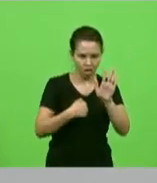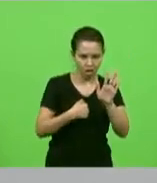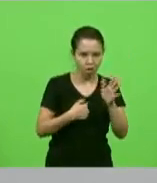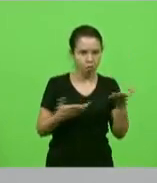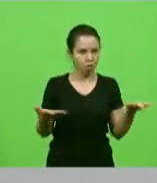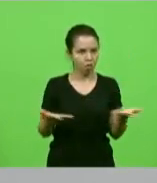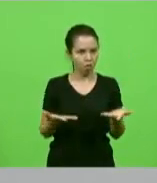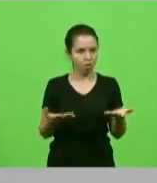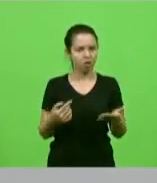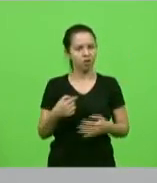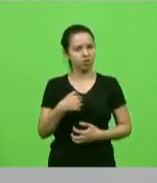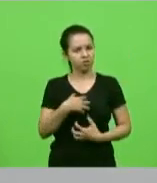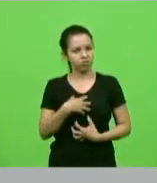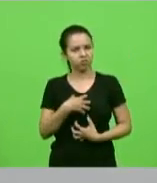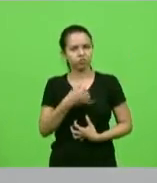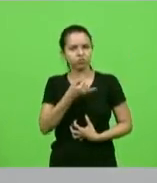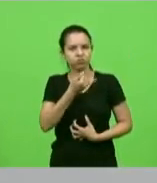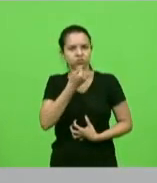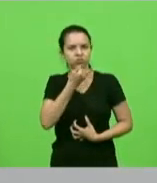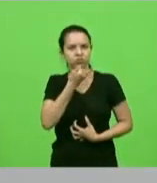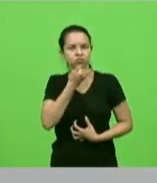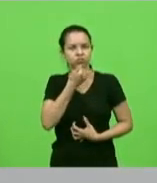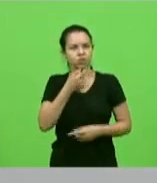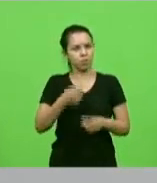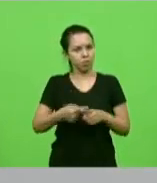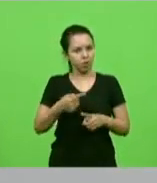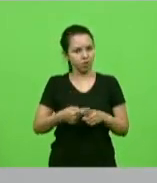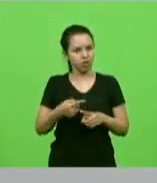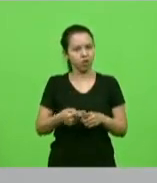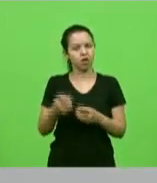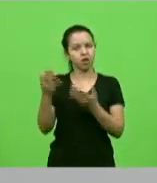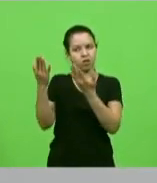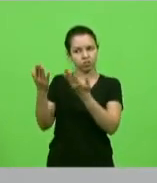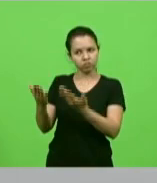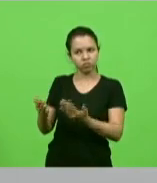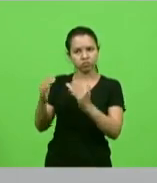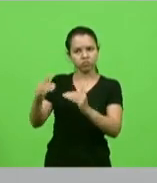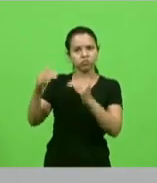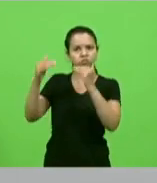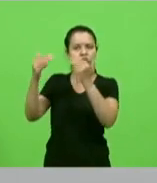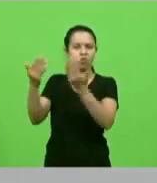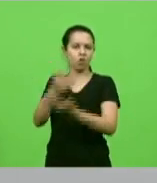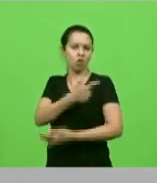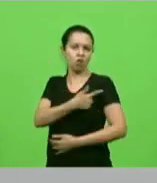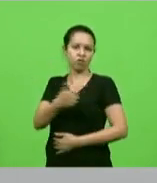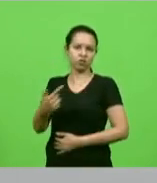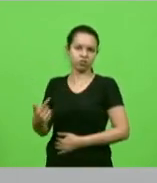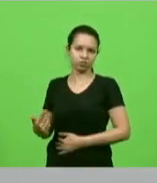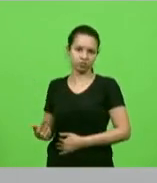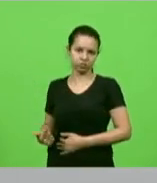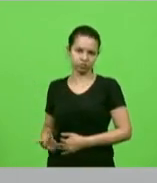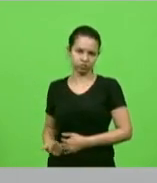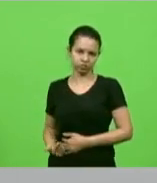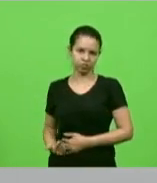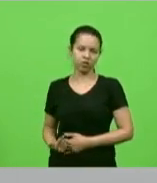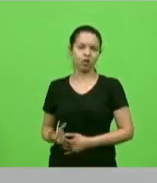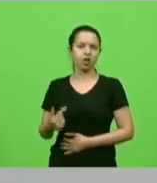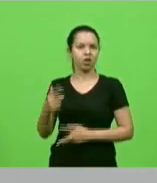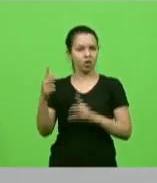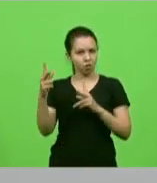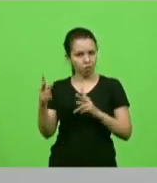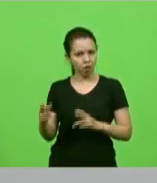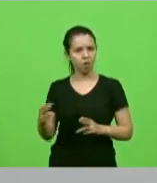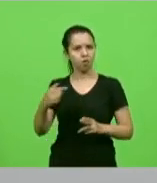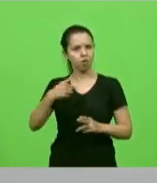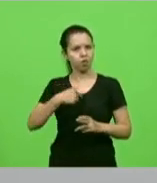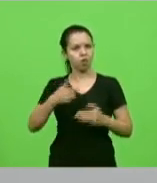maior tristeza que eu tenho, porque Sua Excelência, Senhor Governador, teve como eu o mesmo início